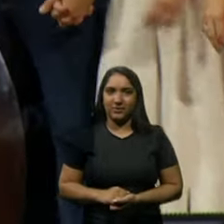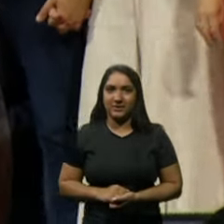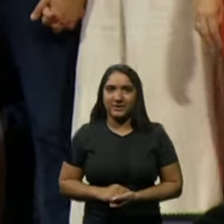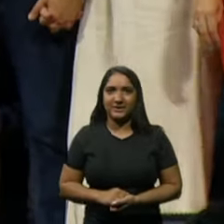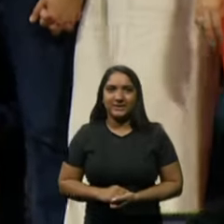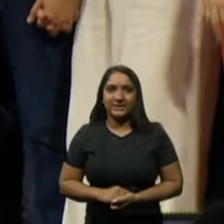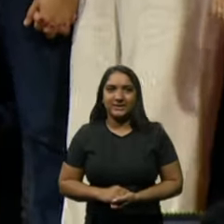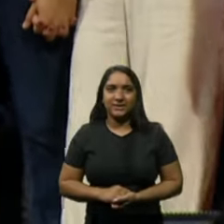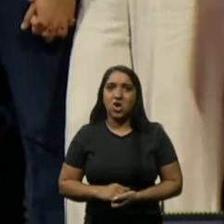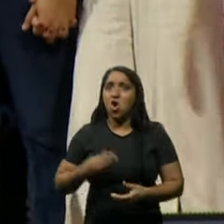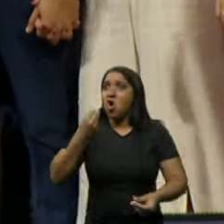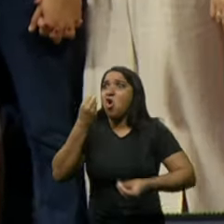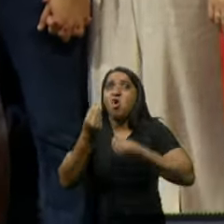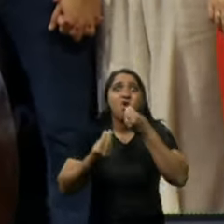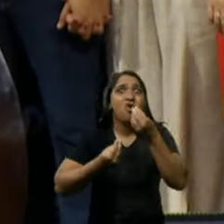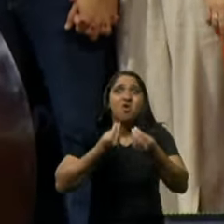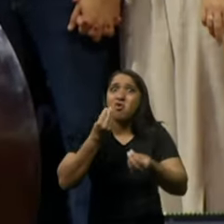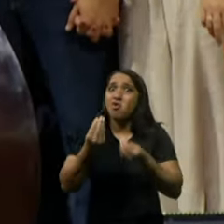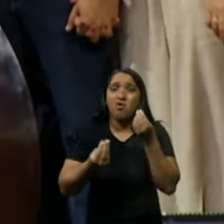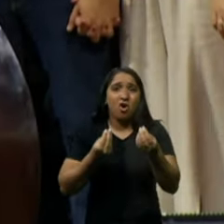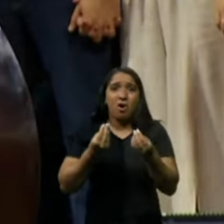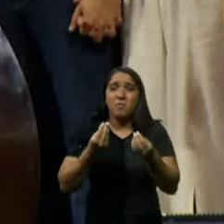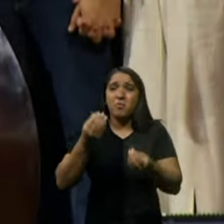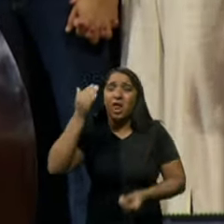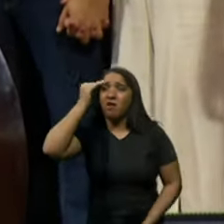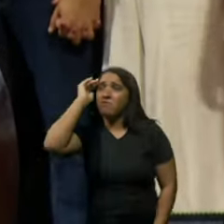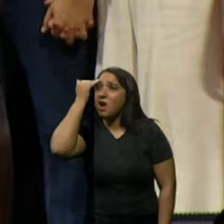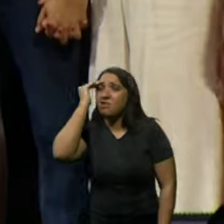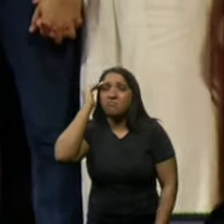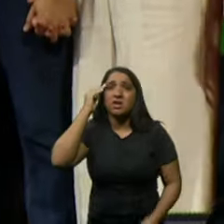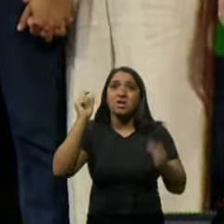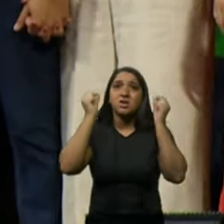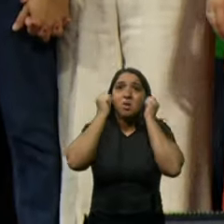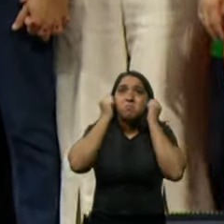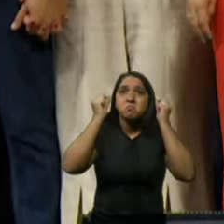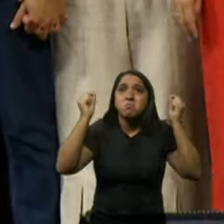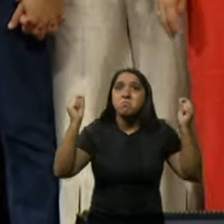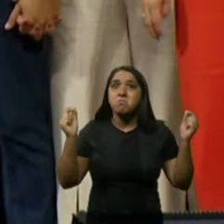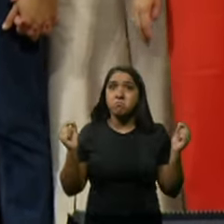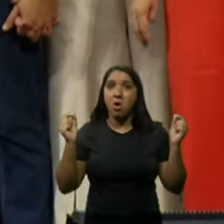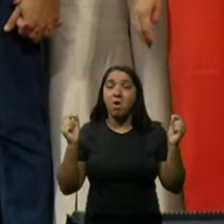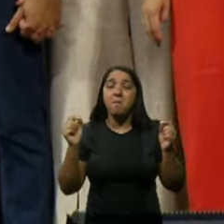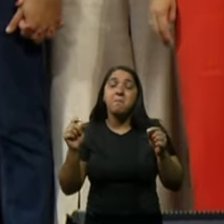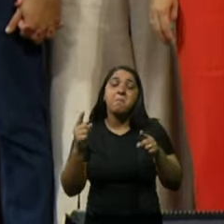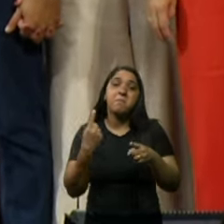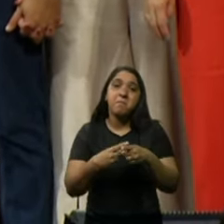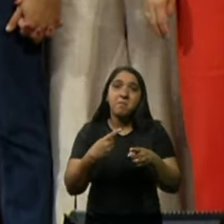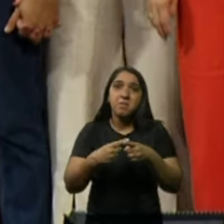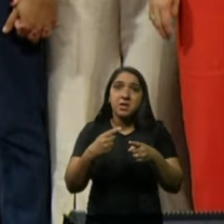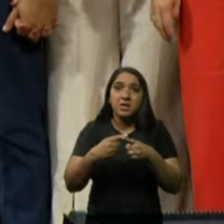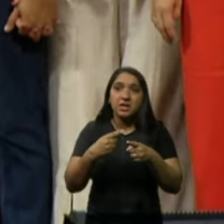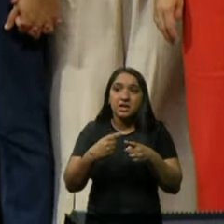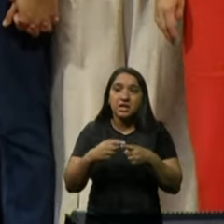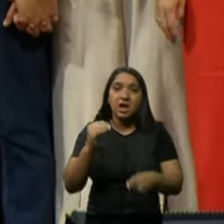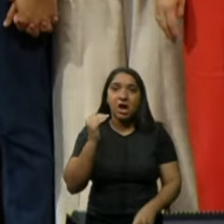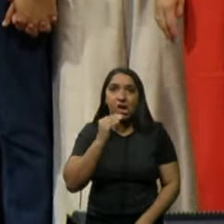como é que ela vai entender se ela tirar o fone o raikou raiko tá por aí vem Hi corre